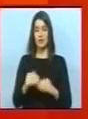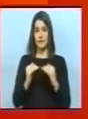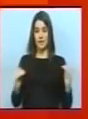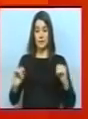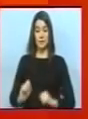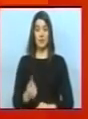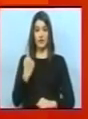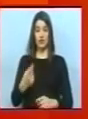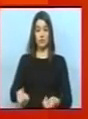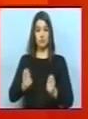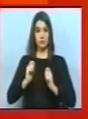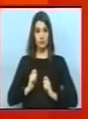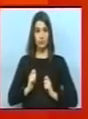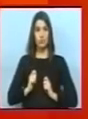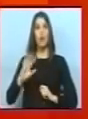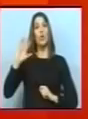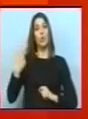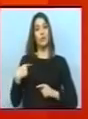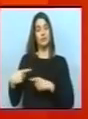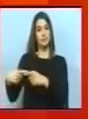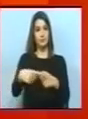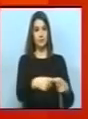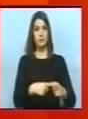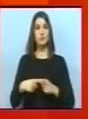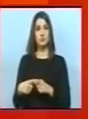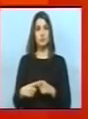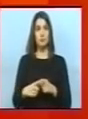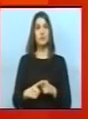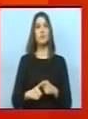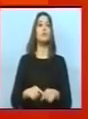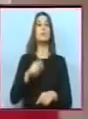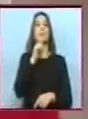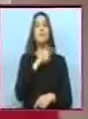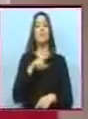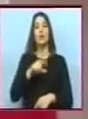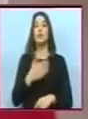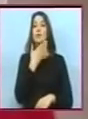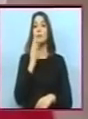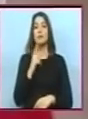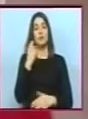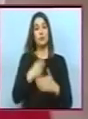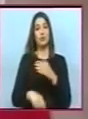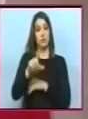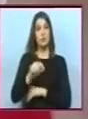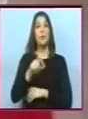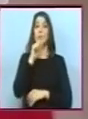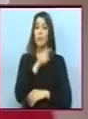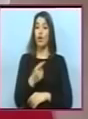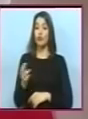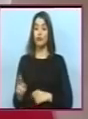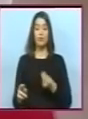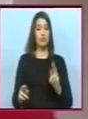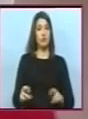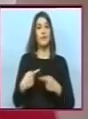herança e o momento da partilha. E os dois podem ter implicação em termos de determinação da mais-valia. Inclusivamente podem ter valores diferentes, que